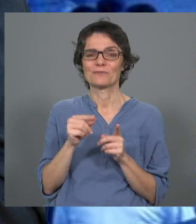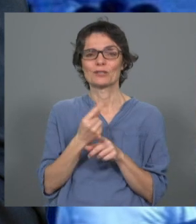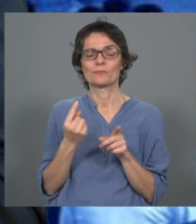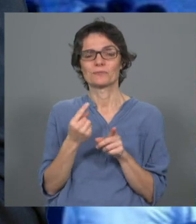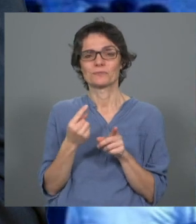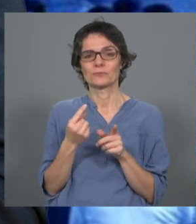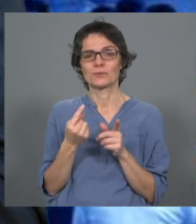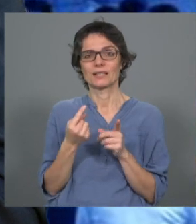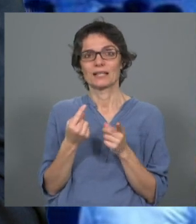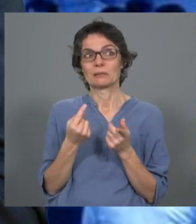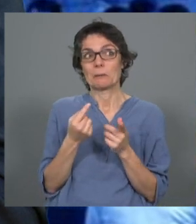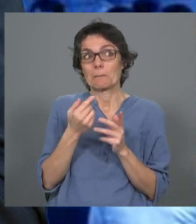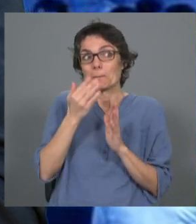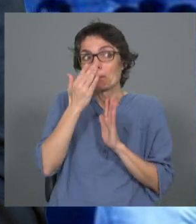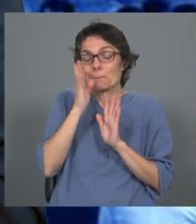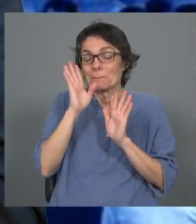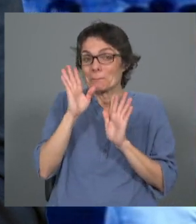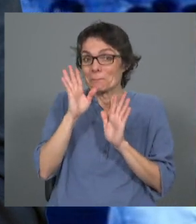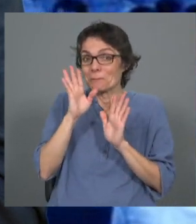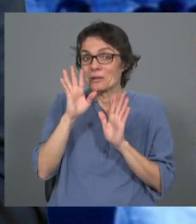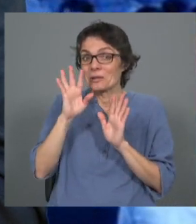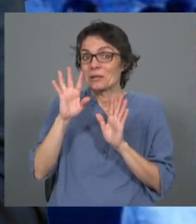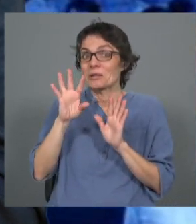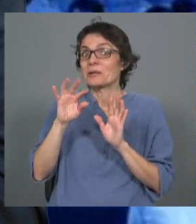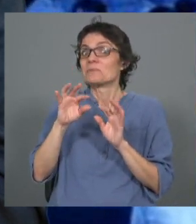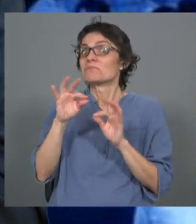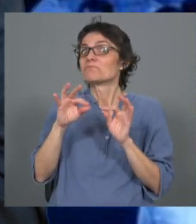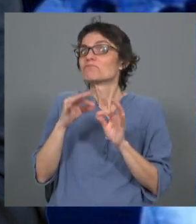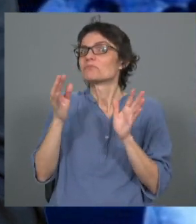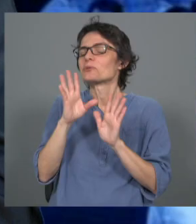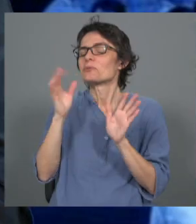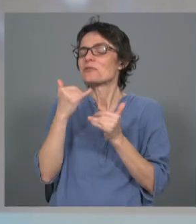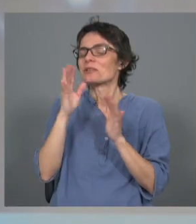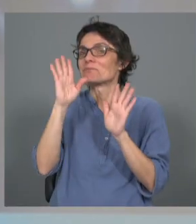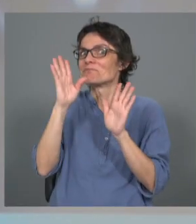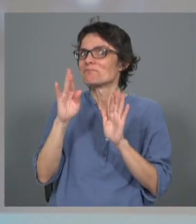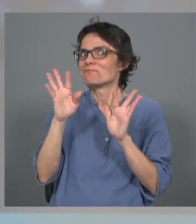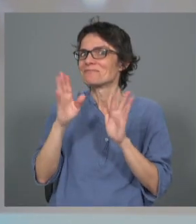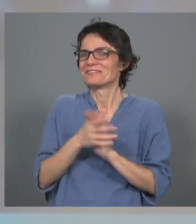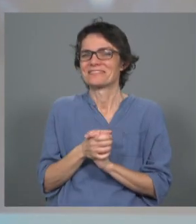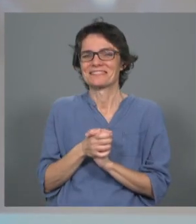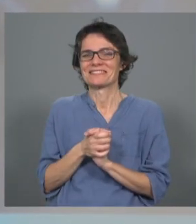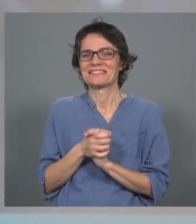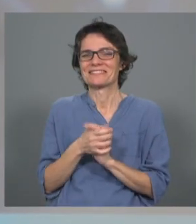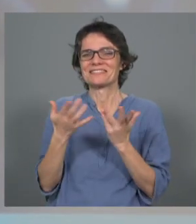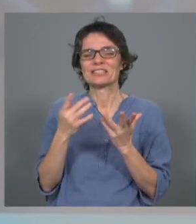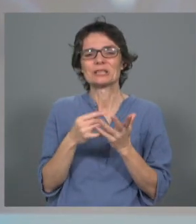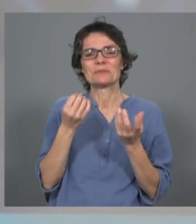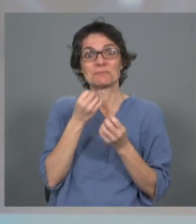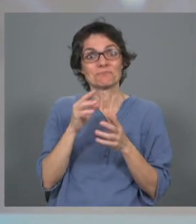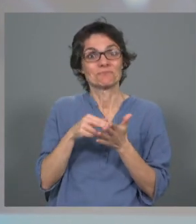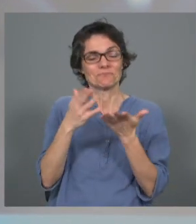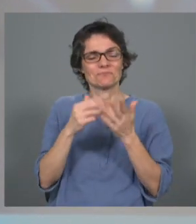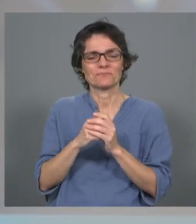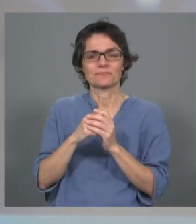uma surpresa muito bonita e muito feliz nesse dia. Muito bem, ficamos a aguardar. Obrigado. A terminar, só lembrar